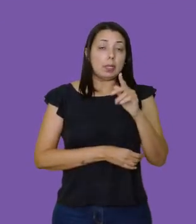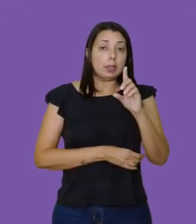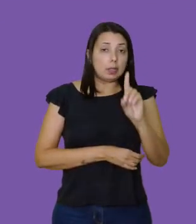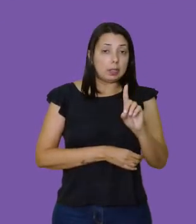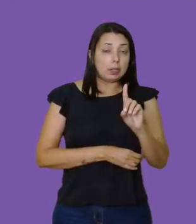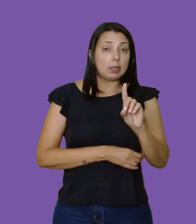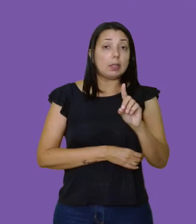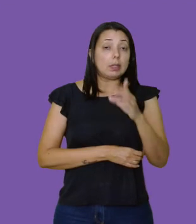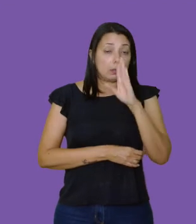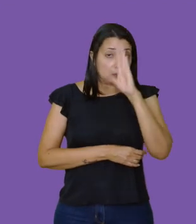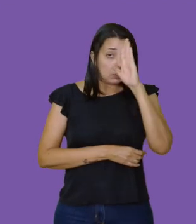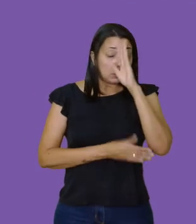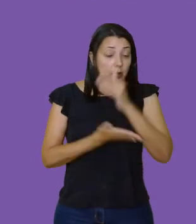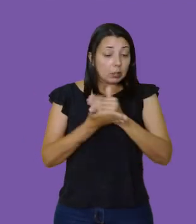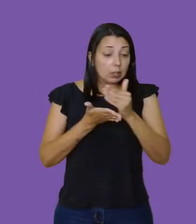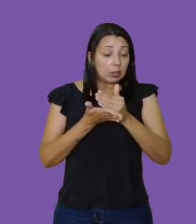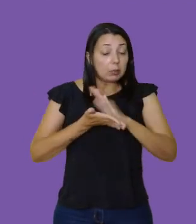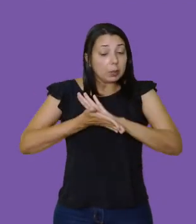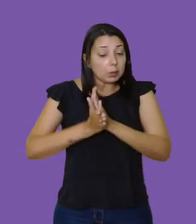justamente o princípio da não discriminação.